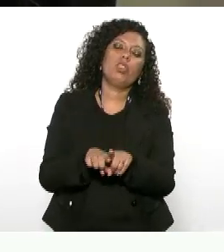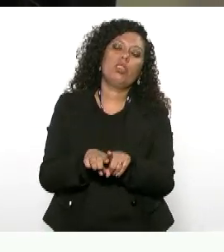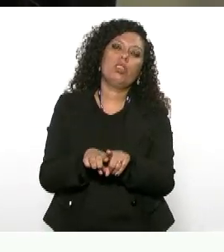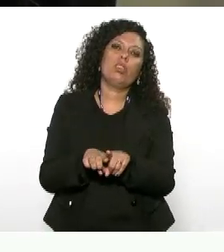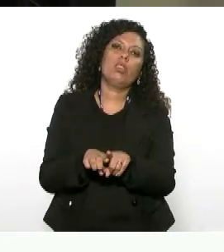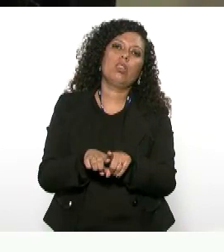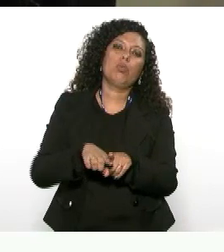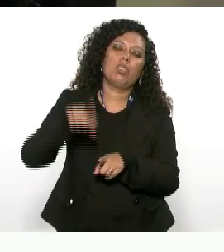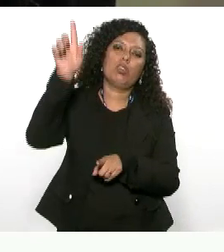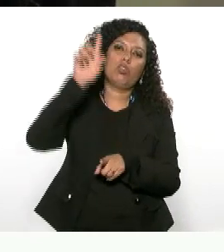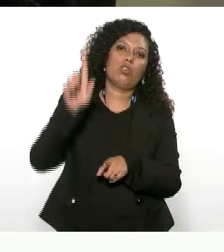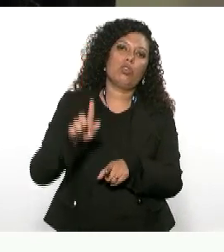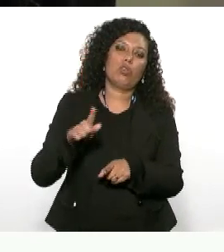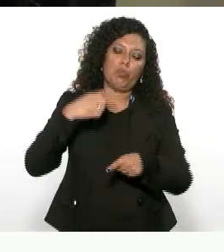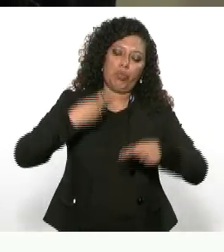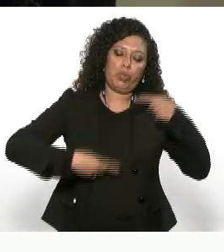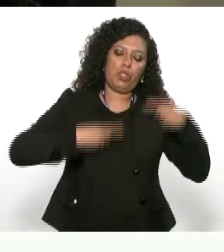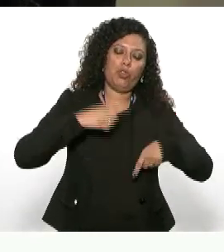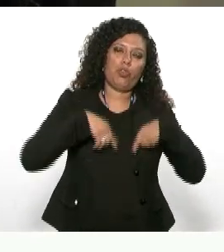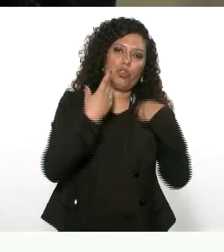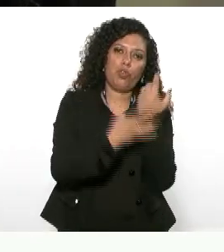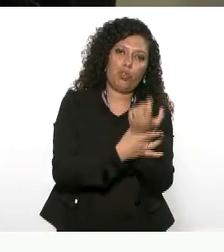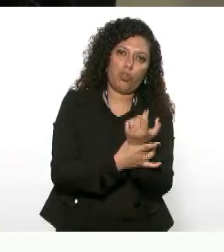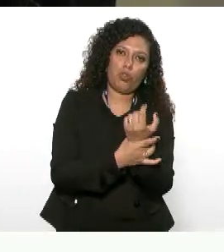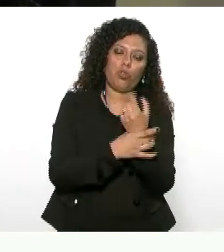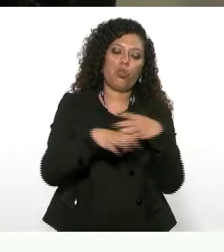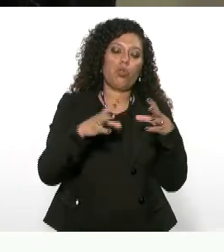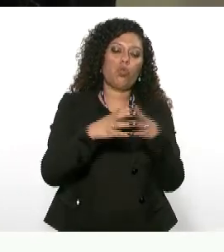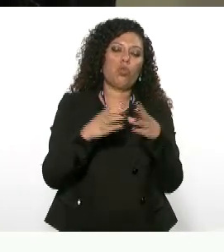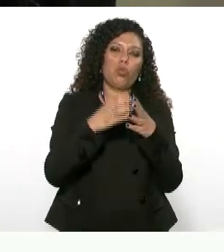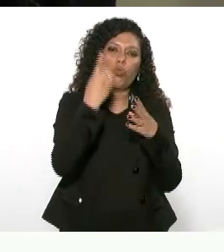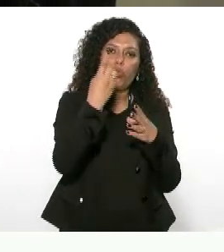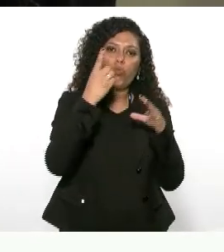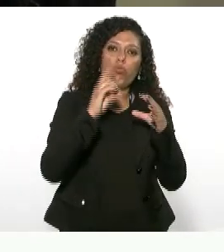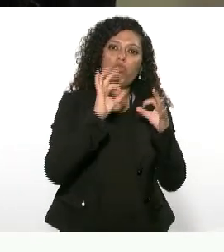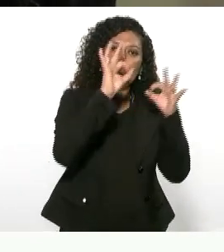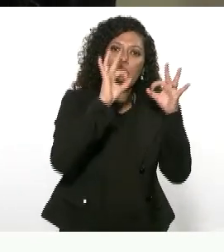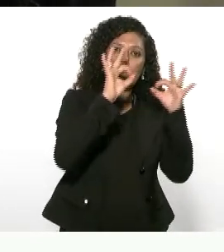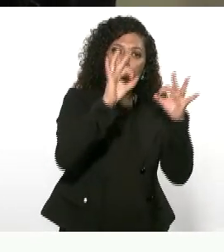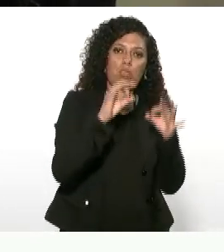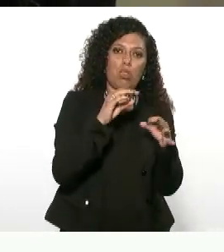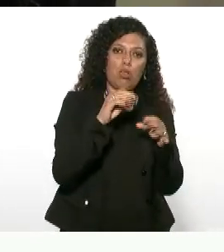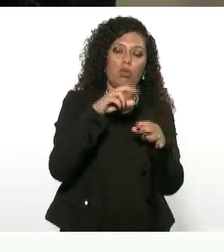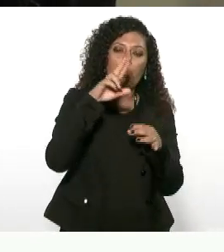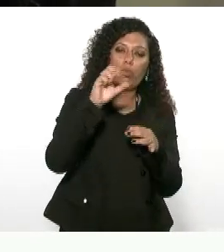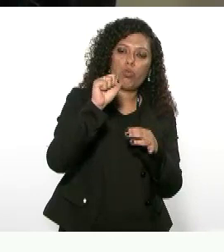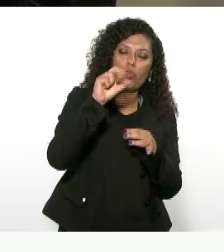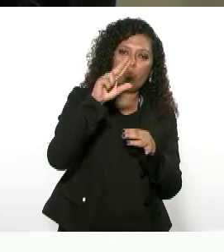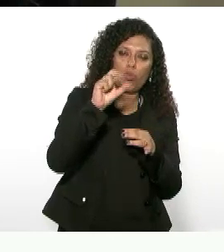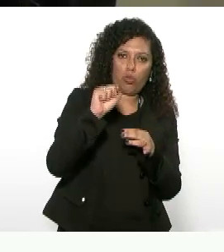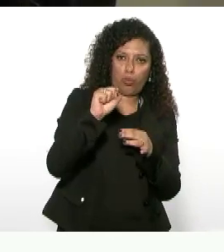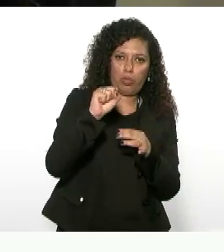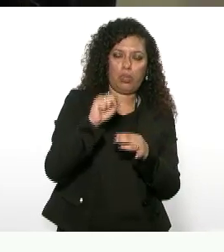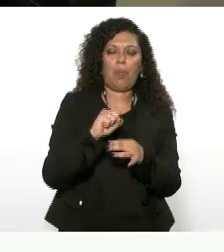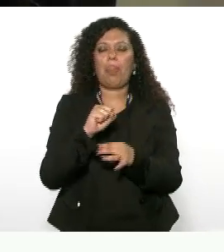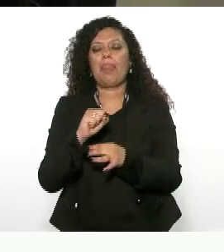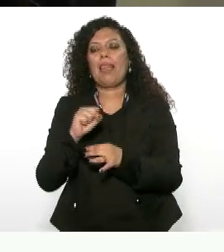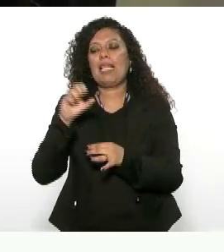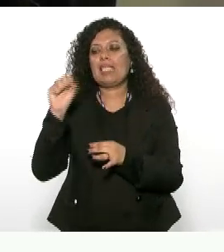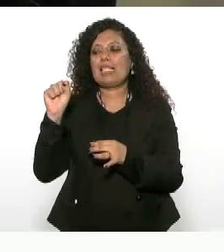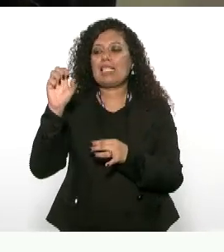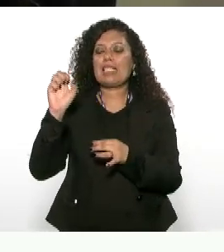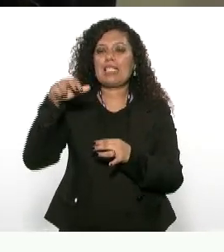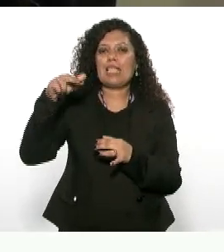diretoria de políticas de segurança pública um grupo de trabalho específico para o SUSP. A Senasp